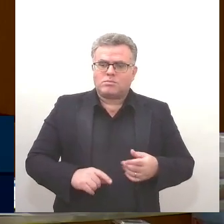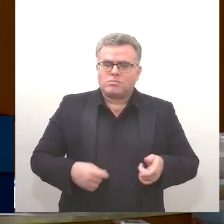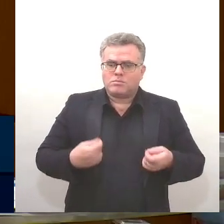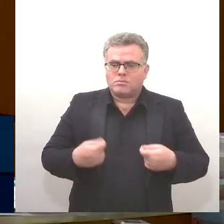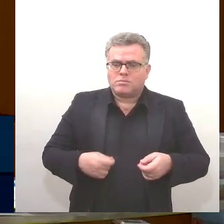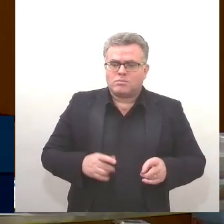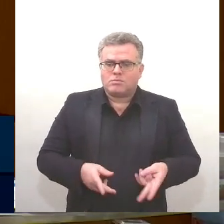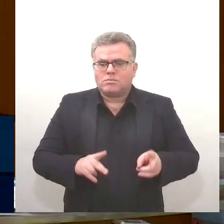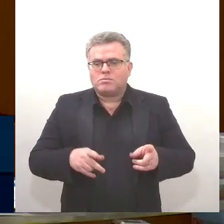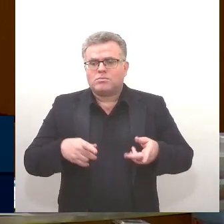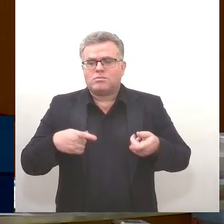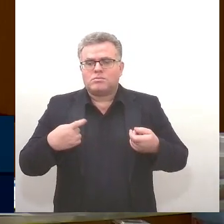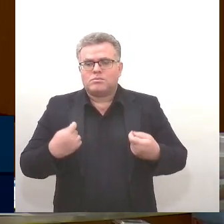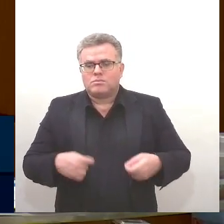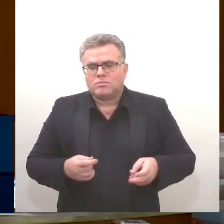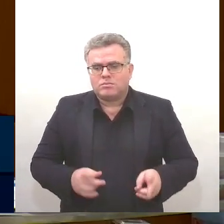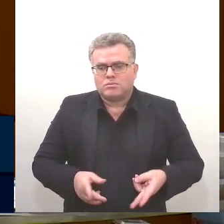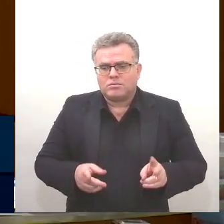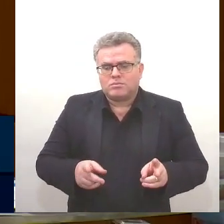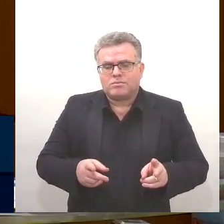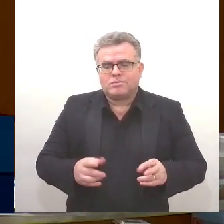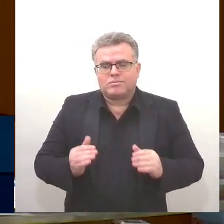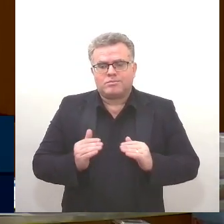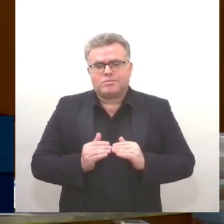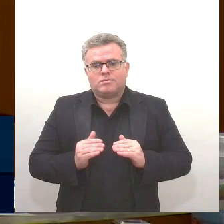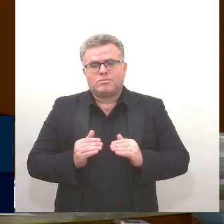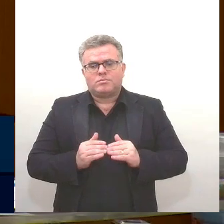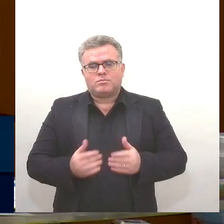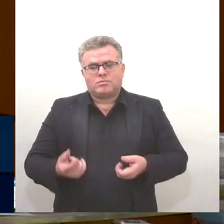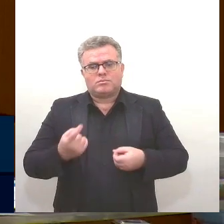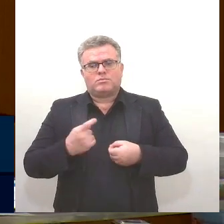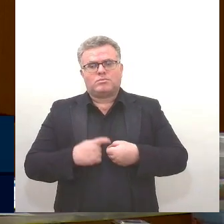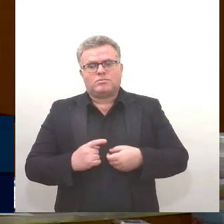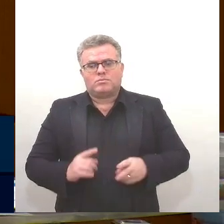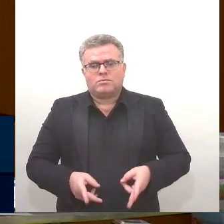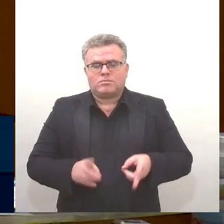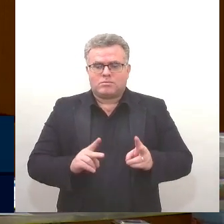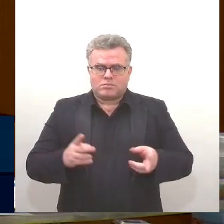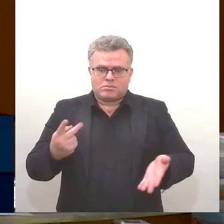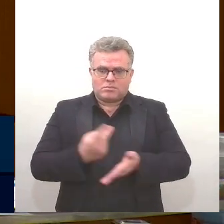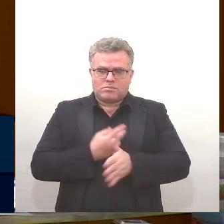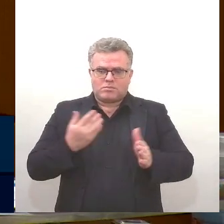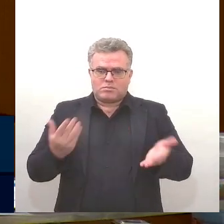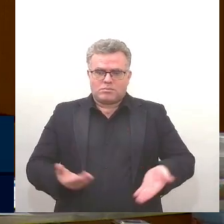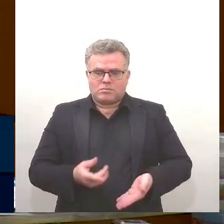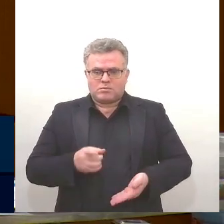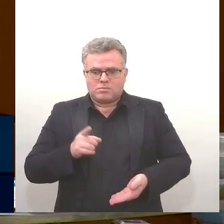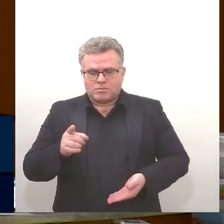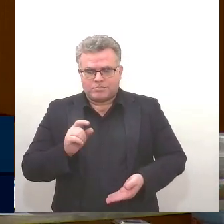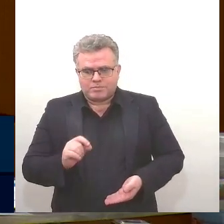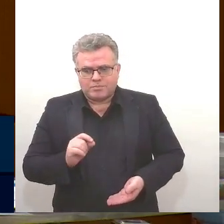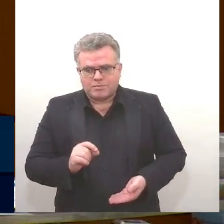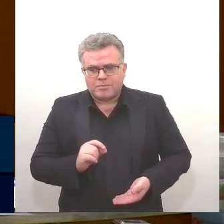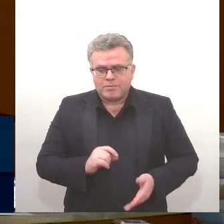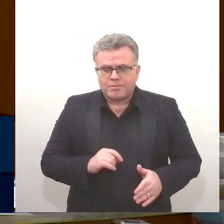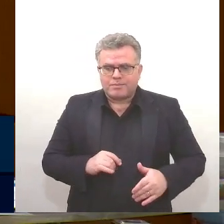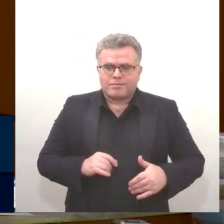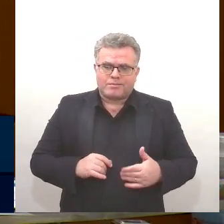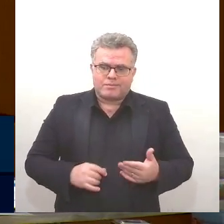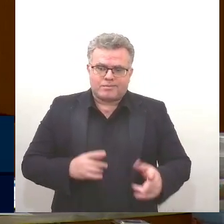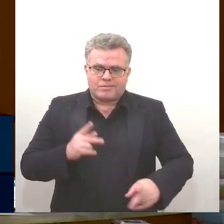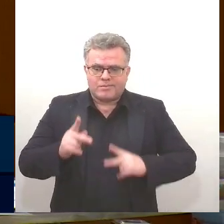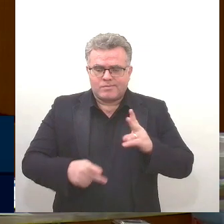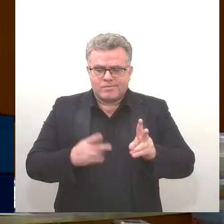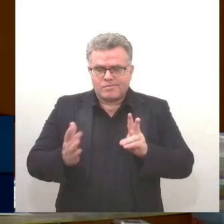né e dessa retomada Como já está acontecendo aqui né lá no povo chocó no Porto da